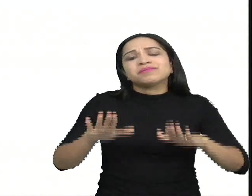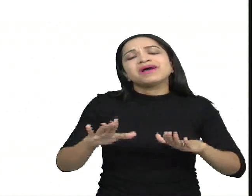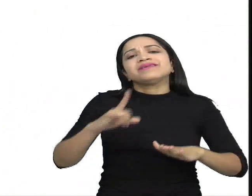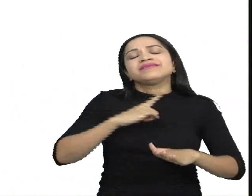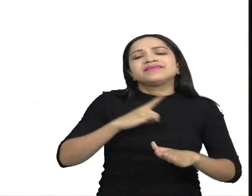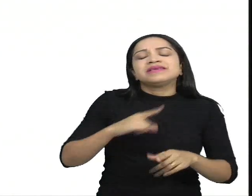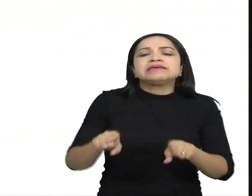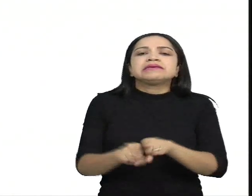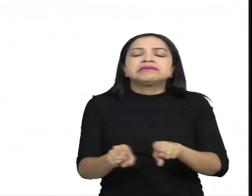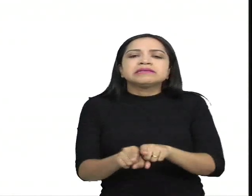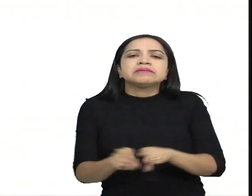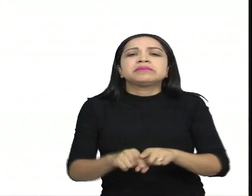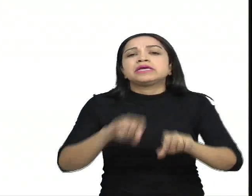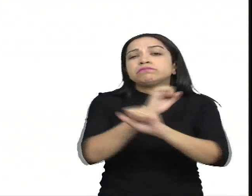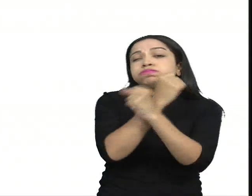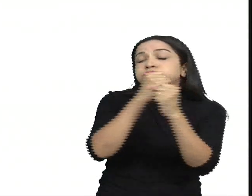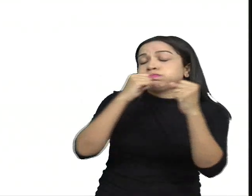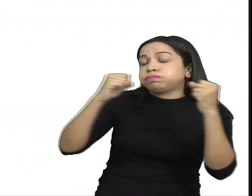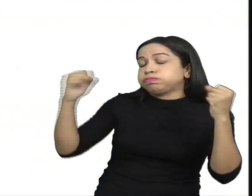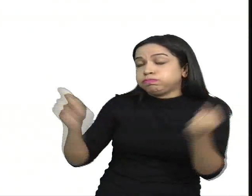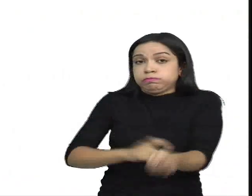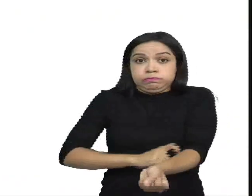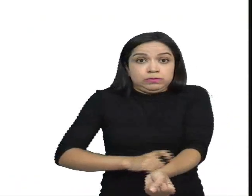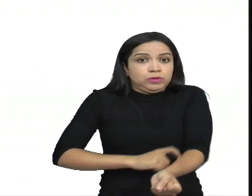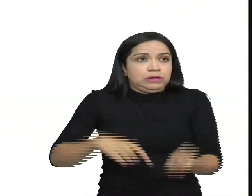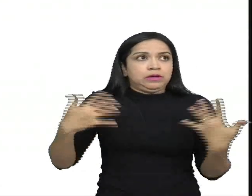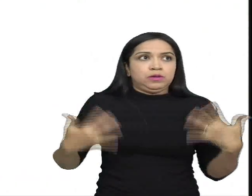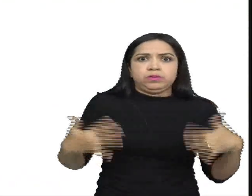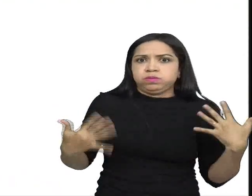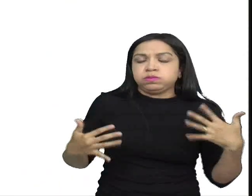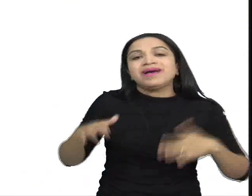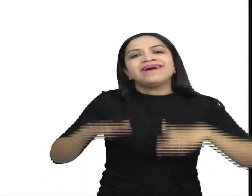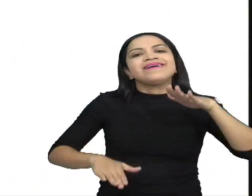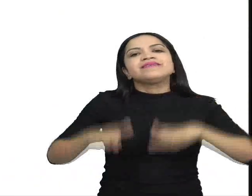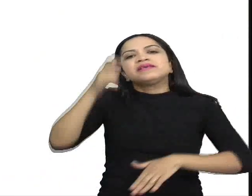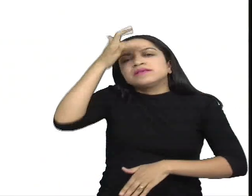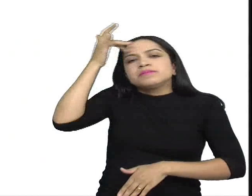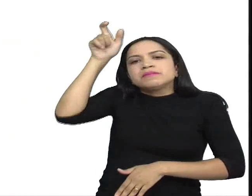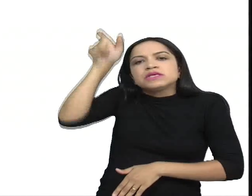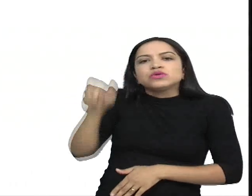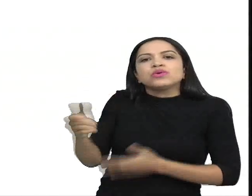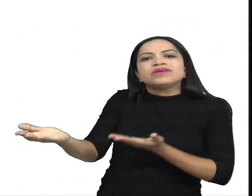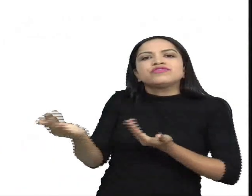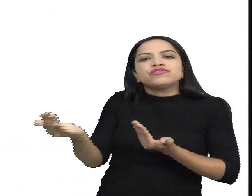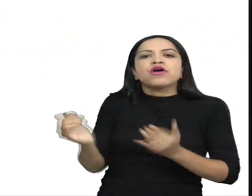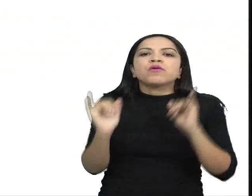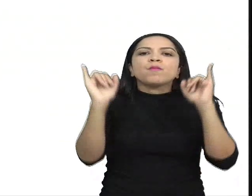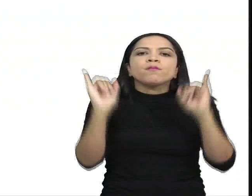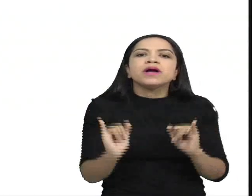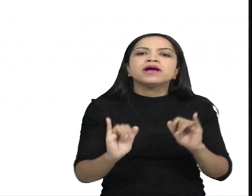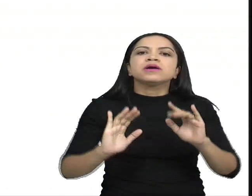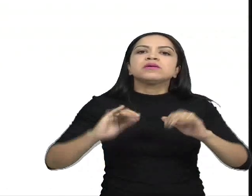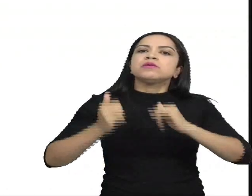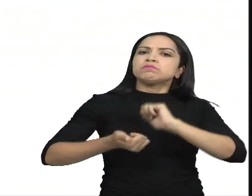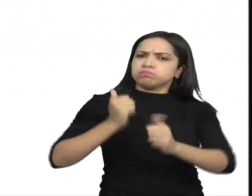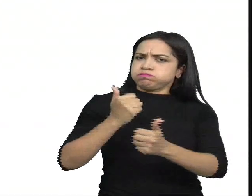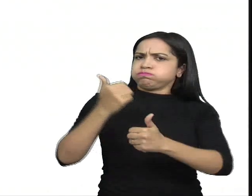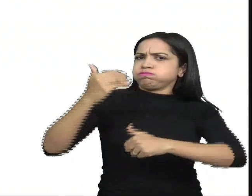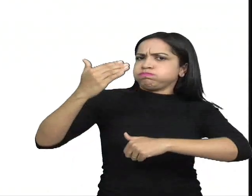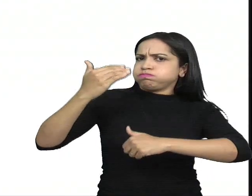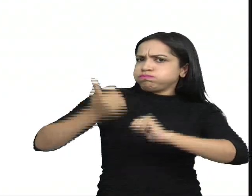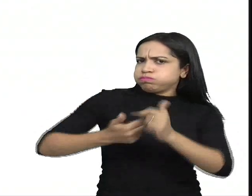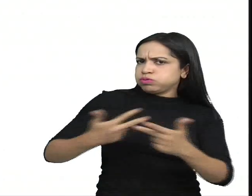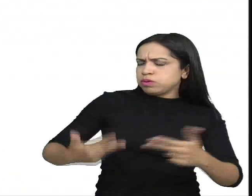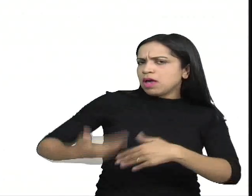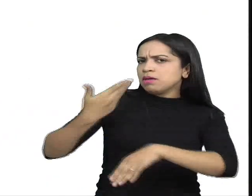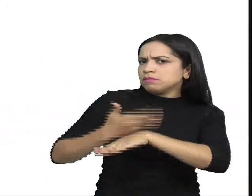dia, o fator genético. Às vezes o paciente é jovem, magro, é atleta e infarta. Então, tem